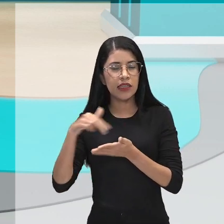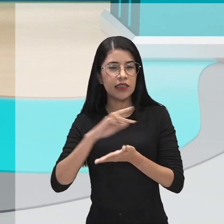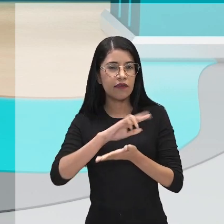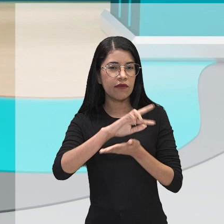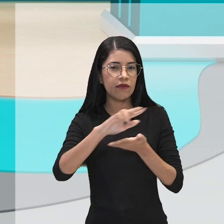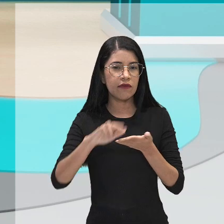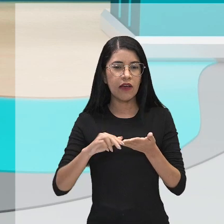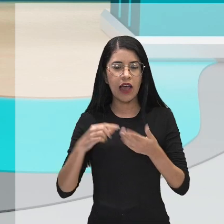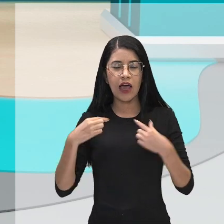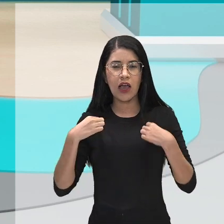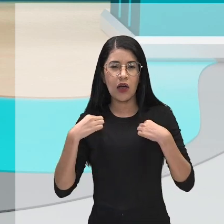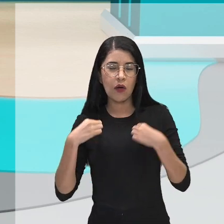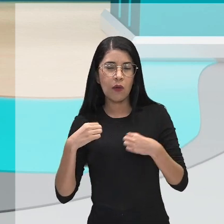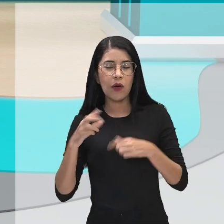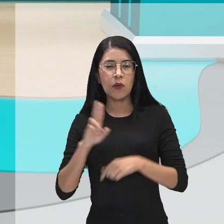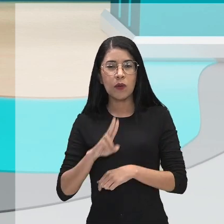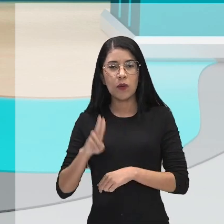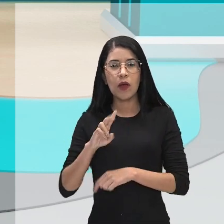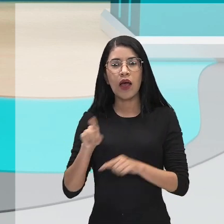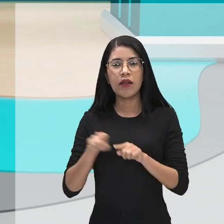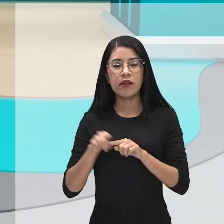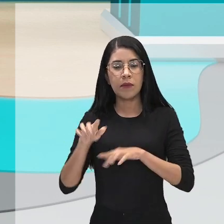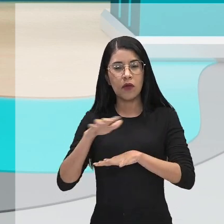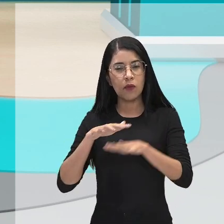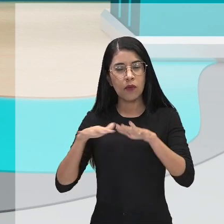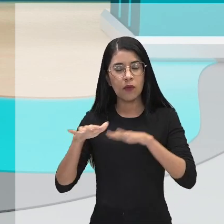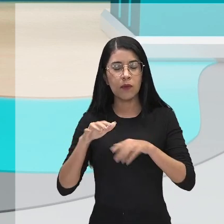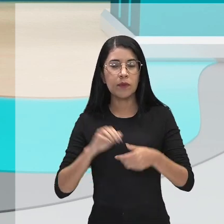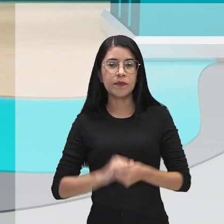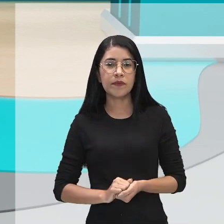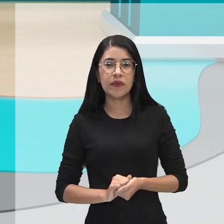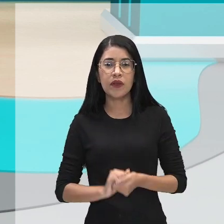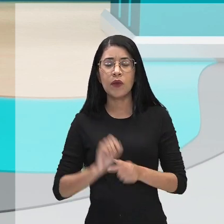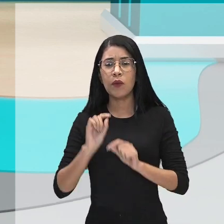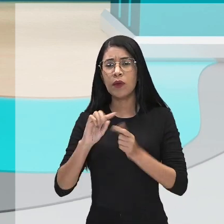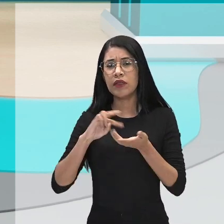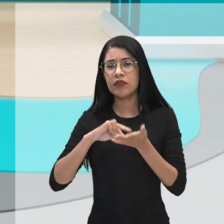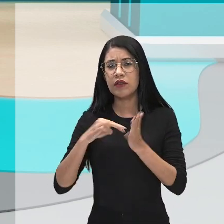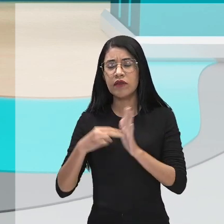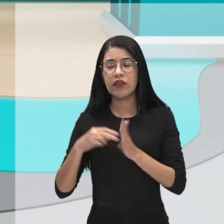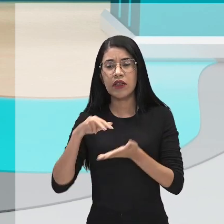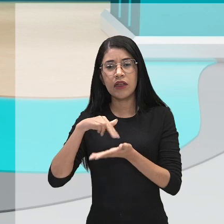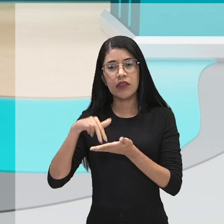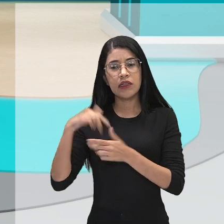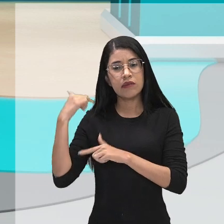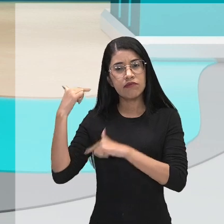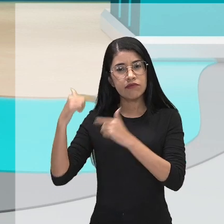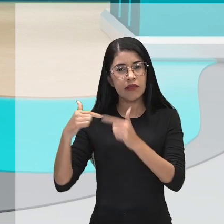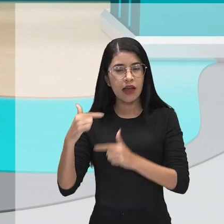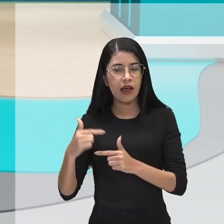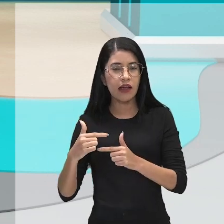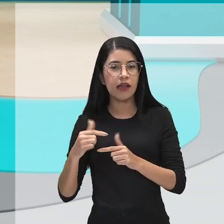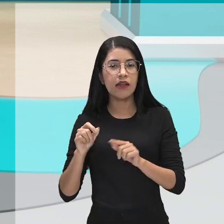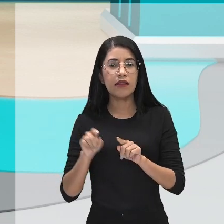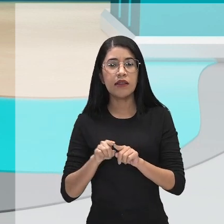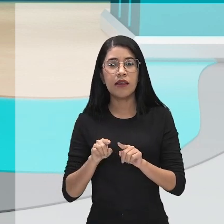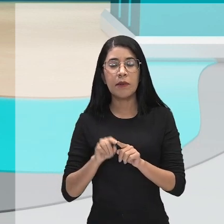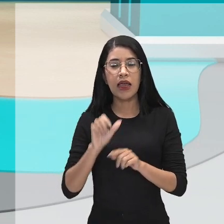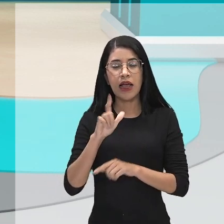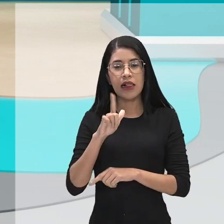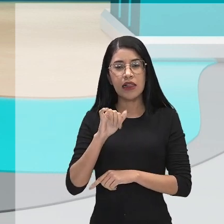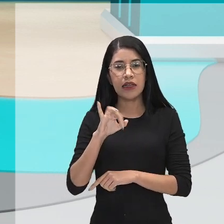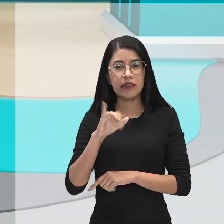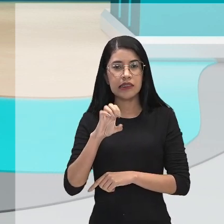de figurinos, passos e etc. O que seria uma dança clássica, o que seria uma dança tradicional? A clássica nós podemos